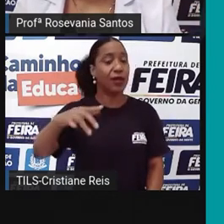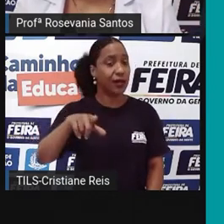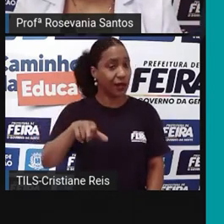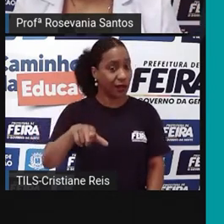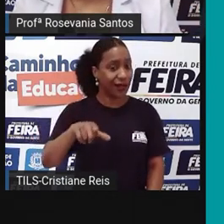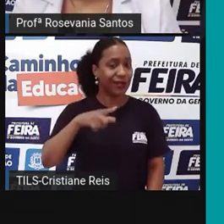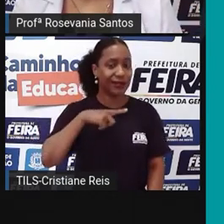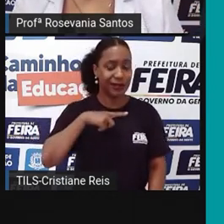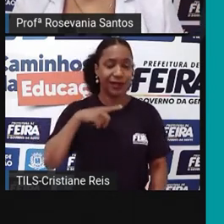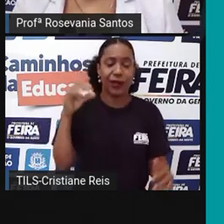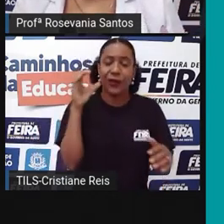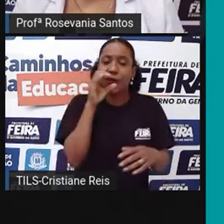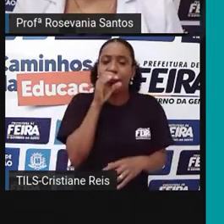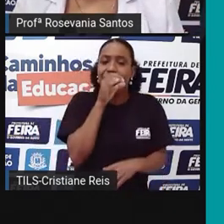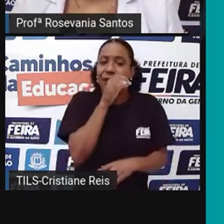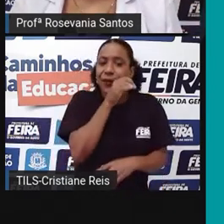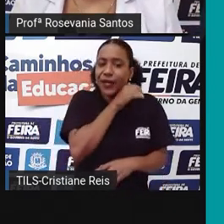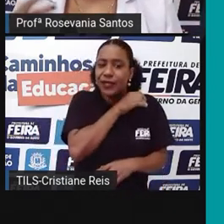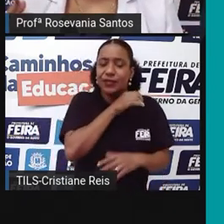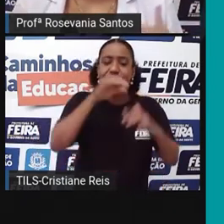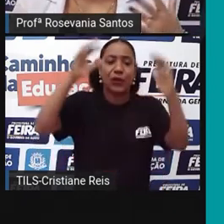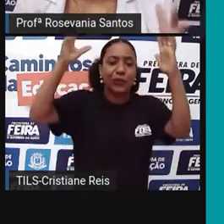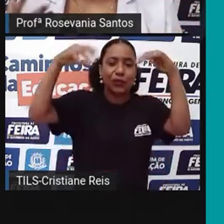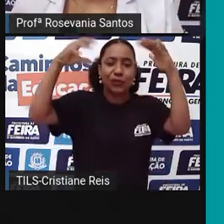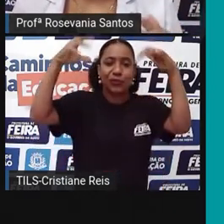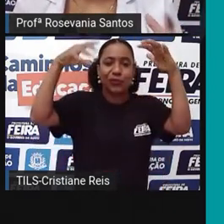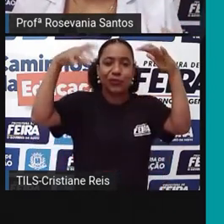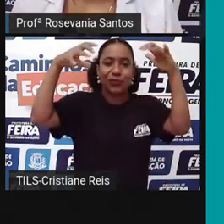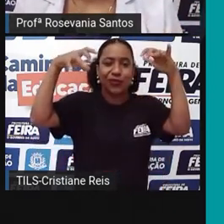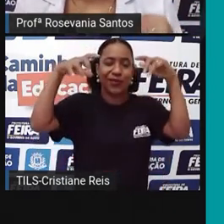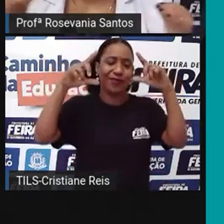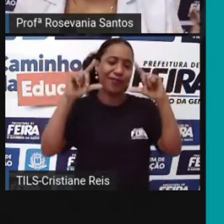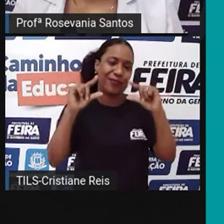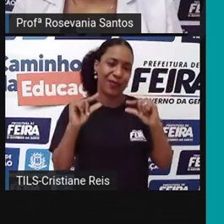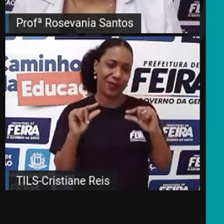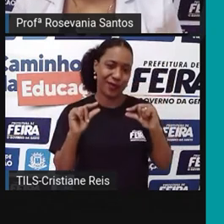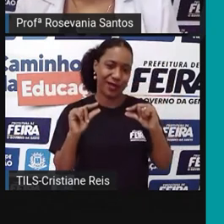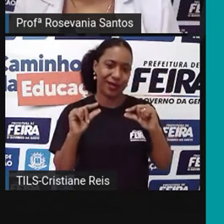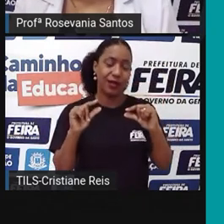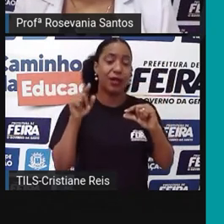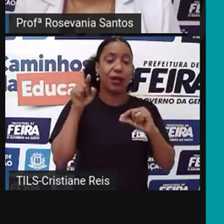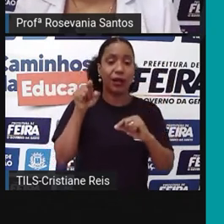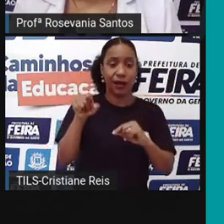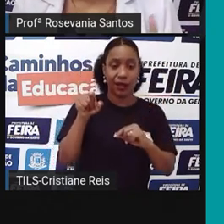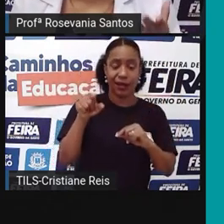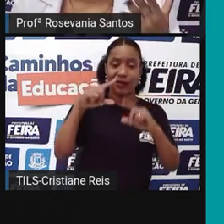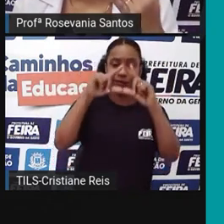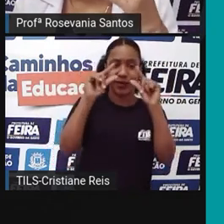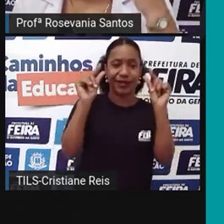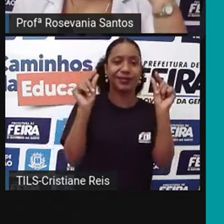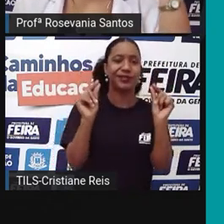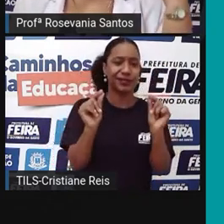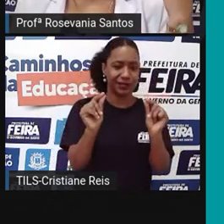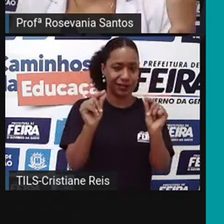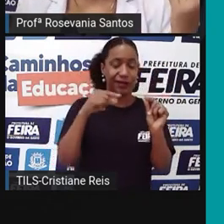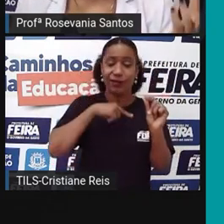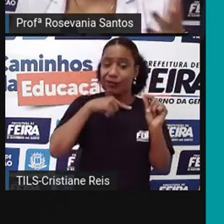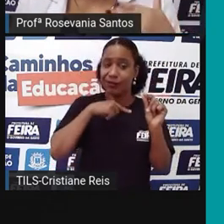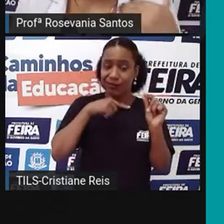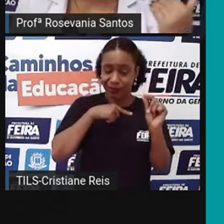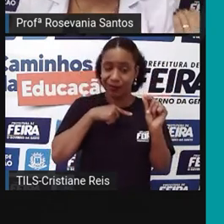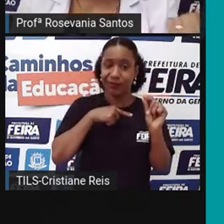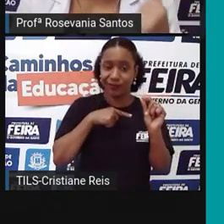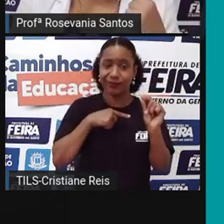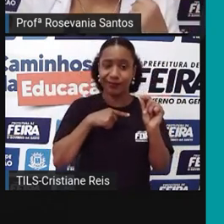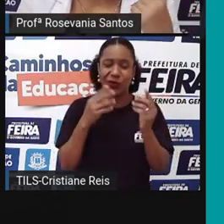menor de chuvas. Diga-se de passagem, acho que quase todo mundo já ouviu falar da baixa umidade, né, de Brasília. Algumas pessoas